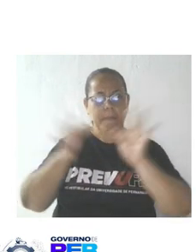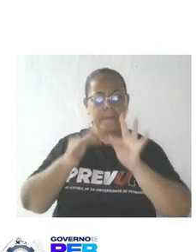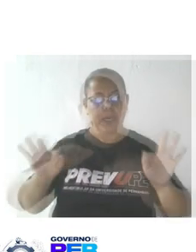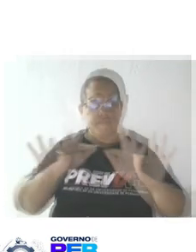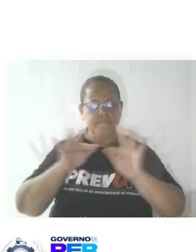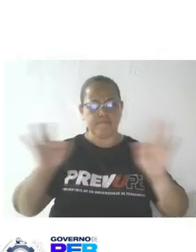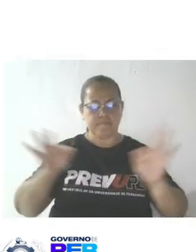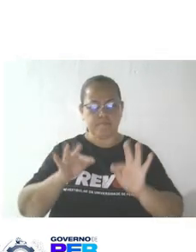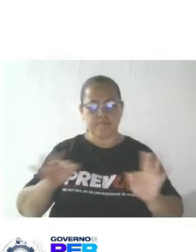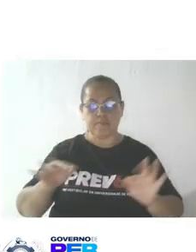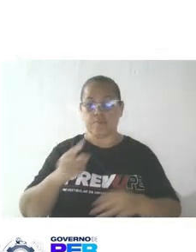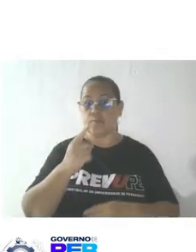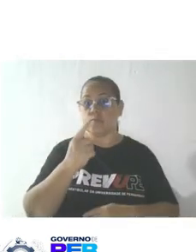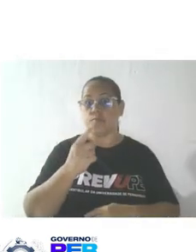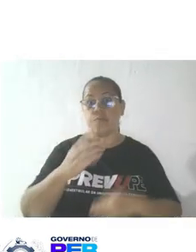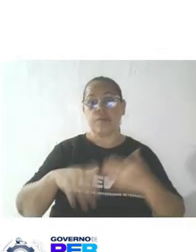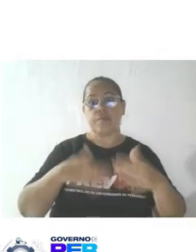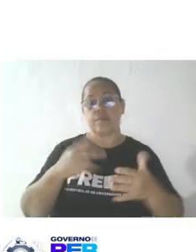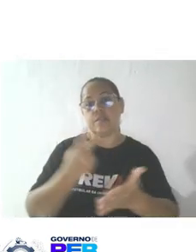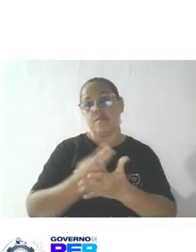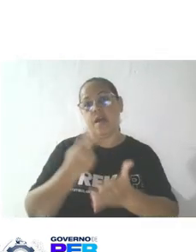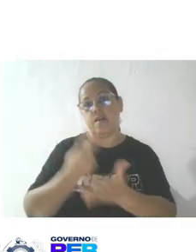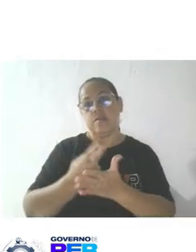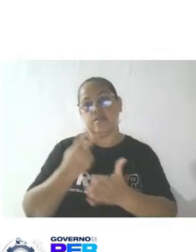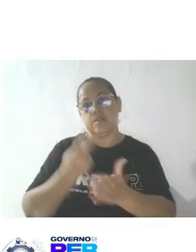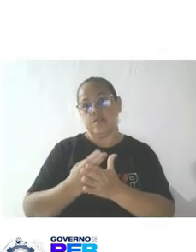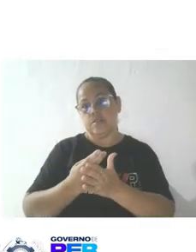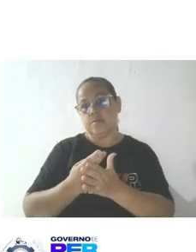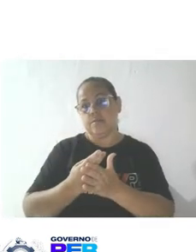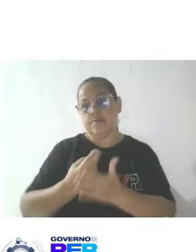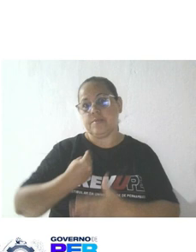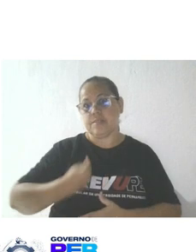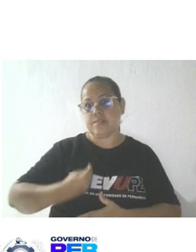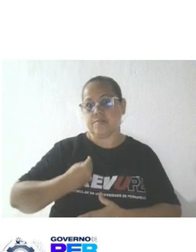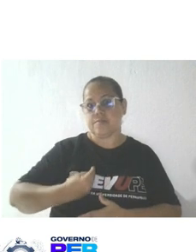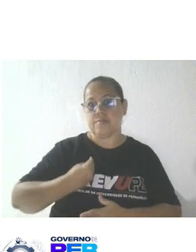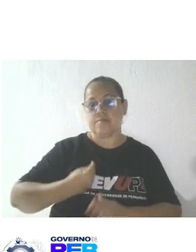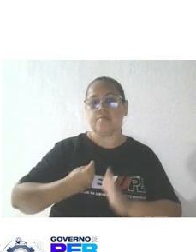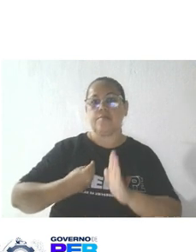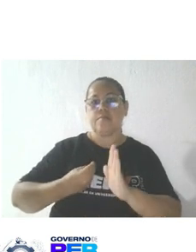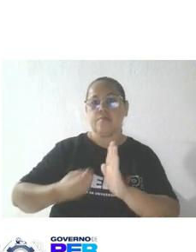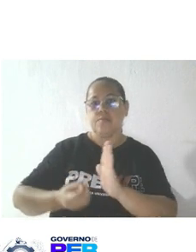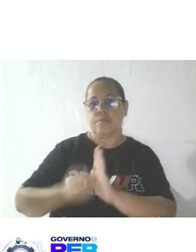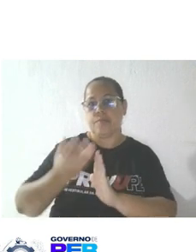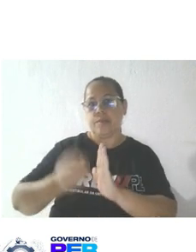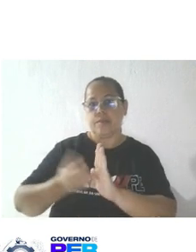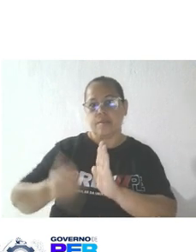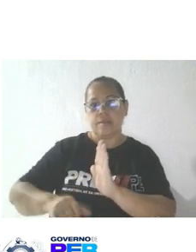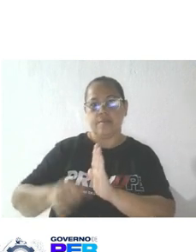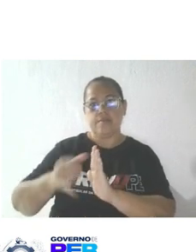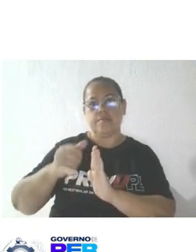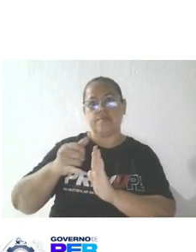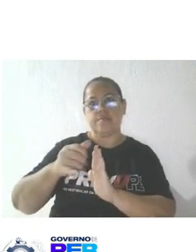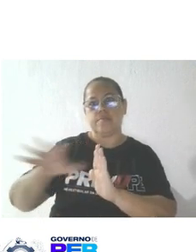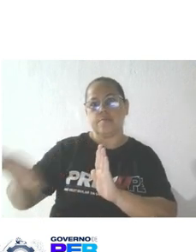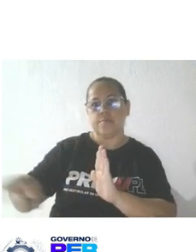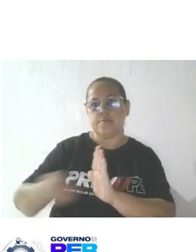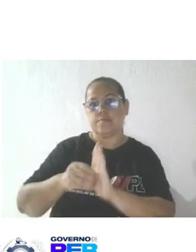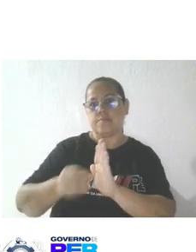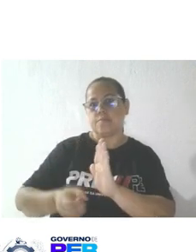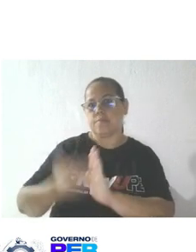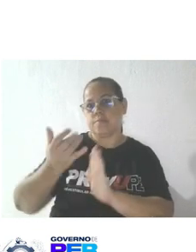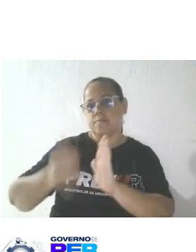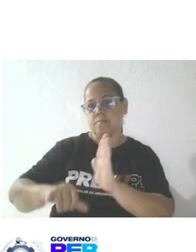1. Processo que ocorre em seres autotróficos e heterotróficos, necessários para a utilização de energia.